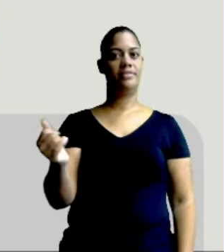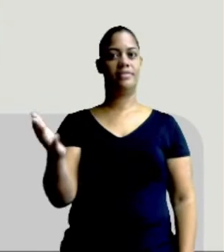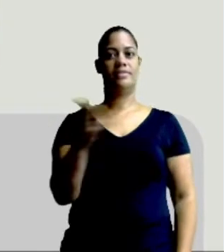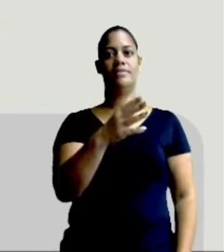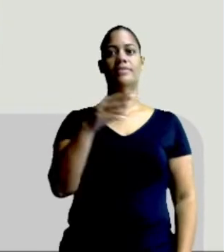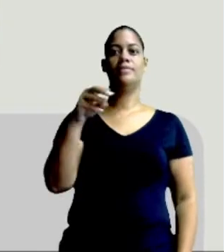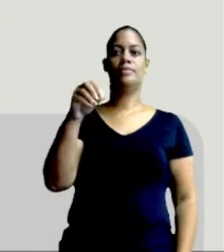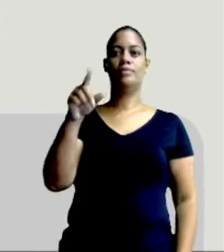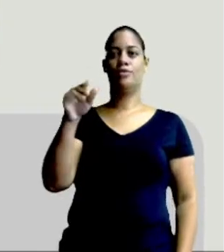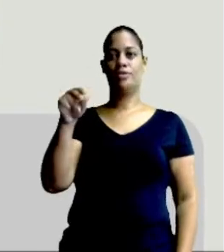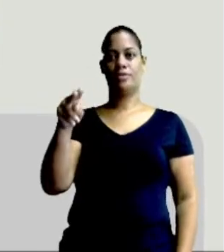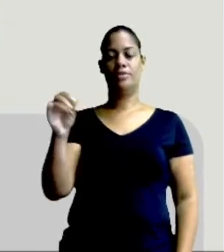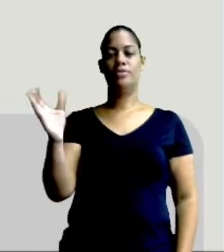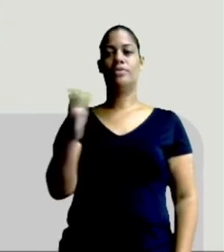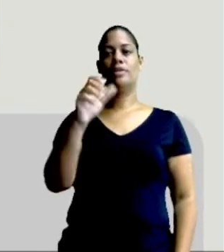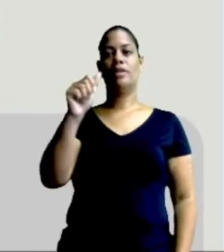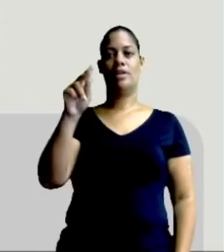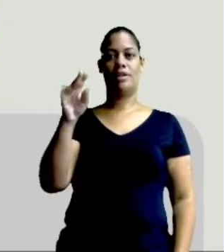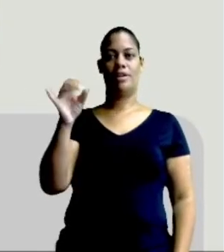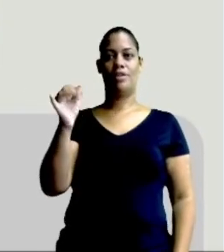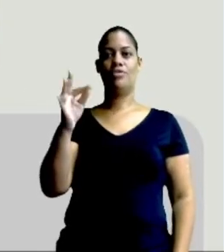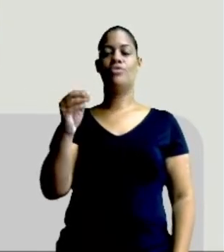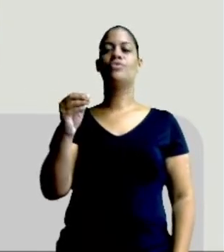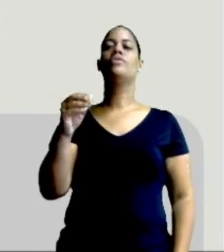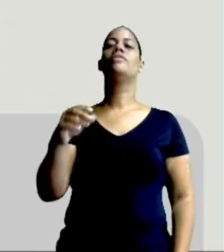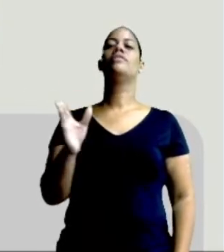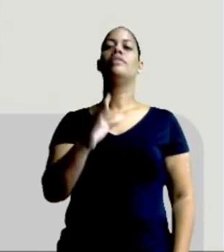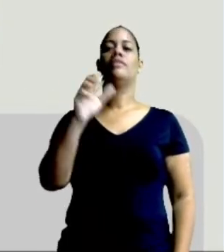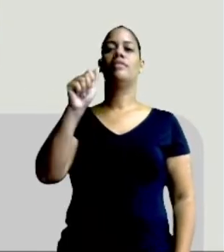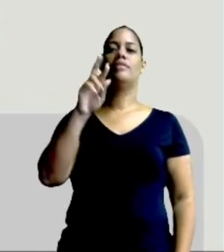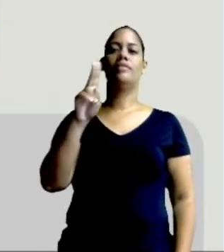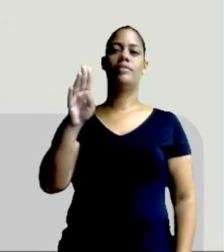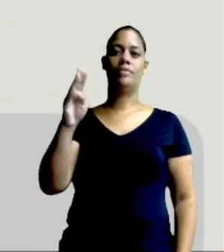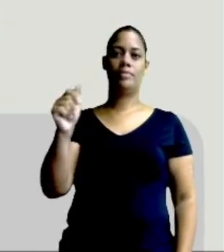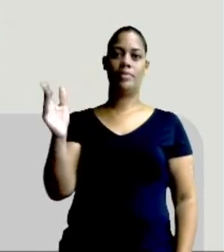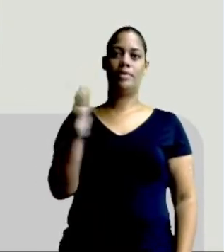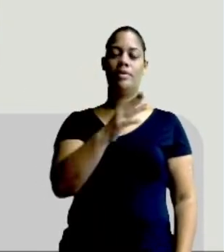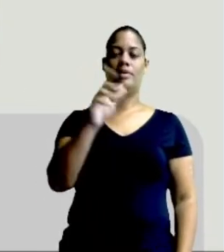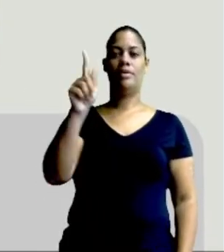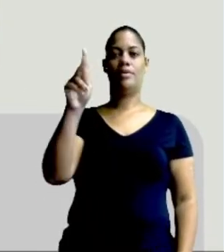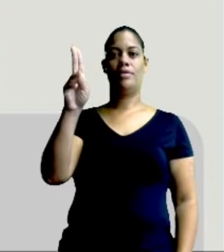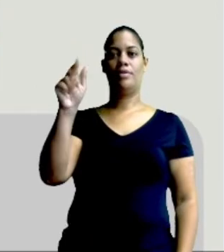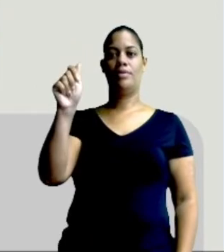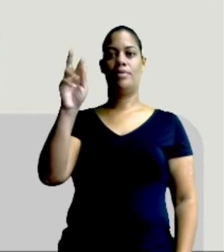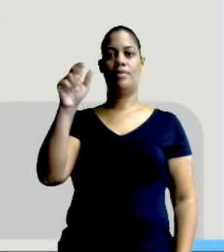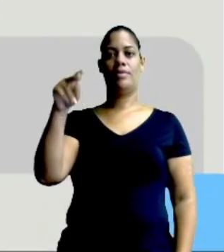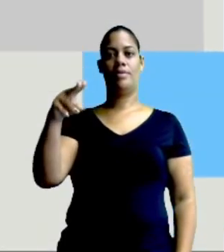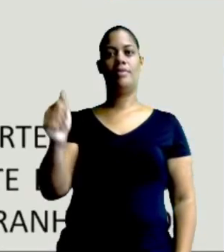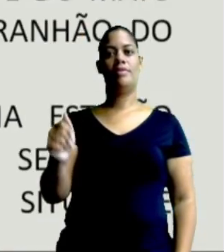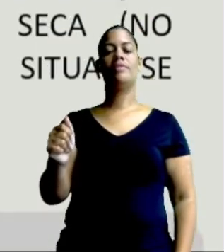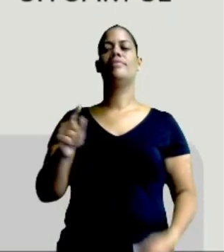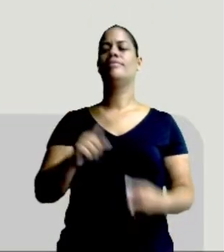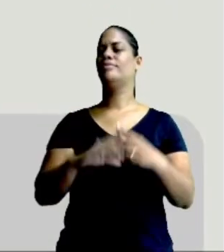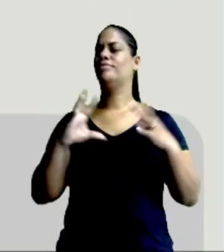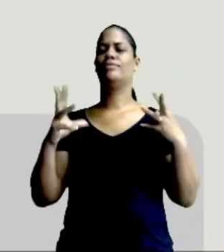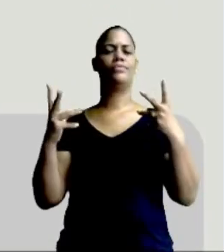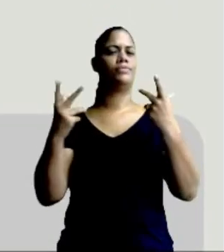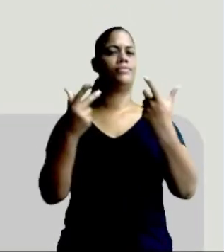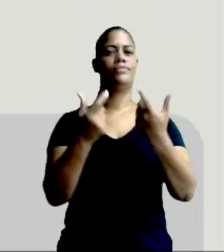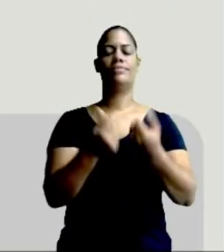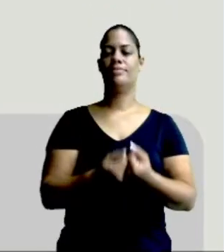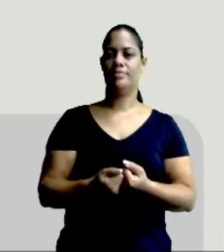o mogno, a caucho, a carubá, o guaraná, entre outros. Gente, tudo